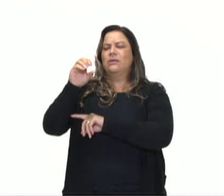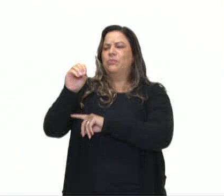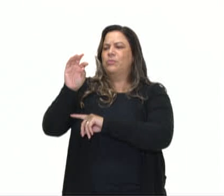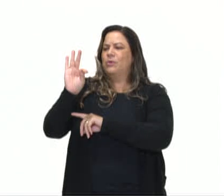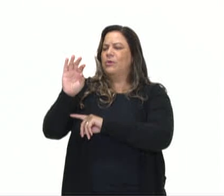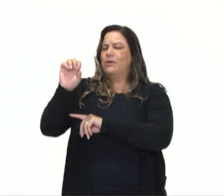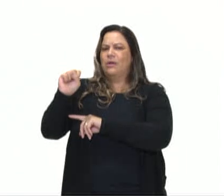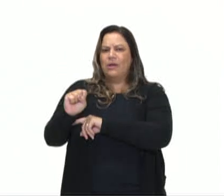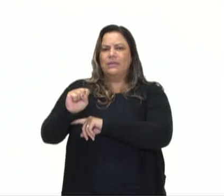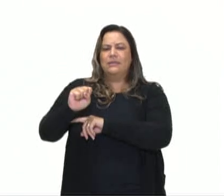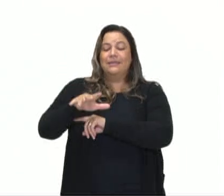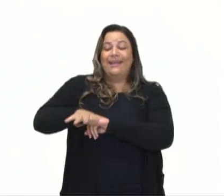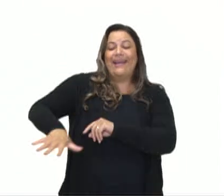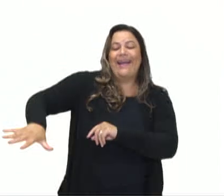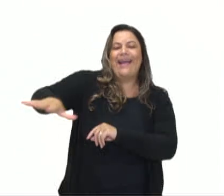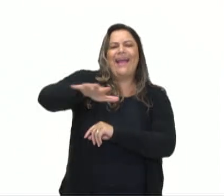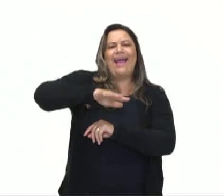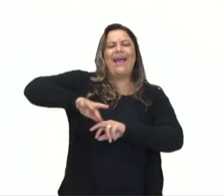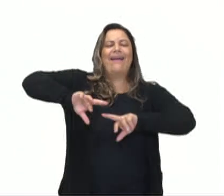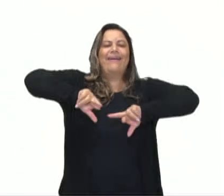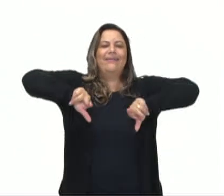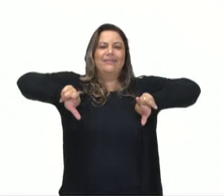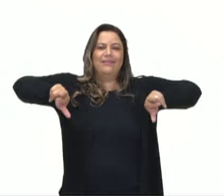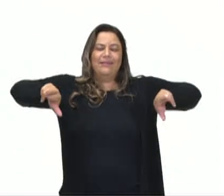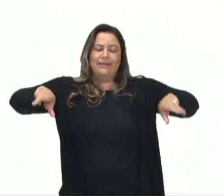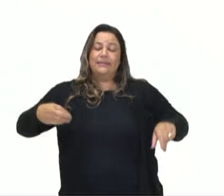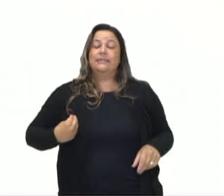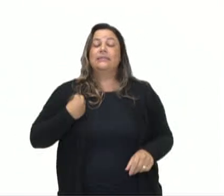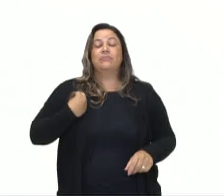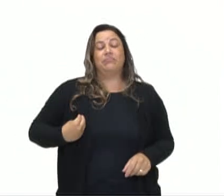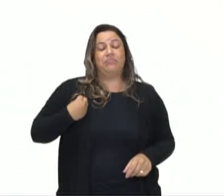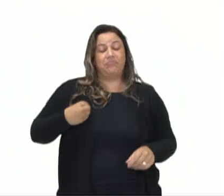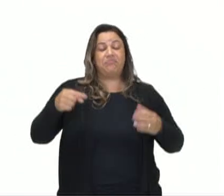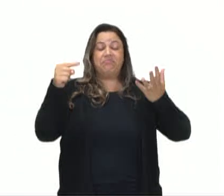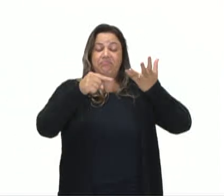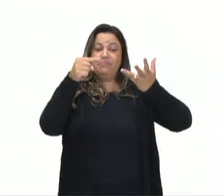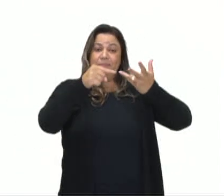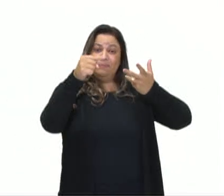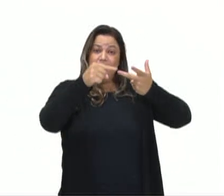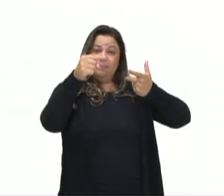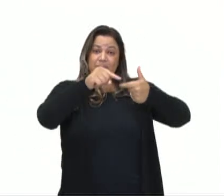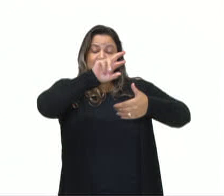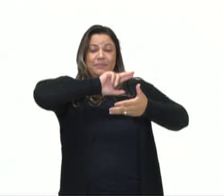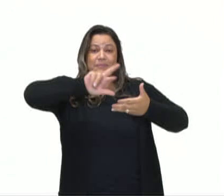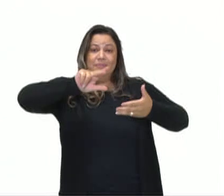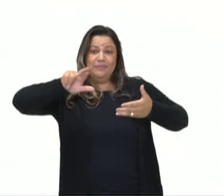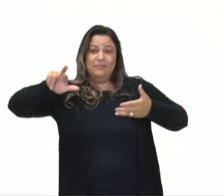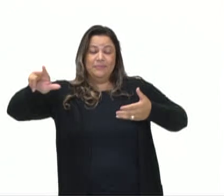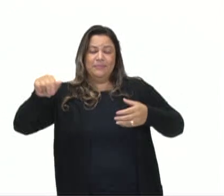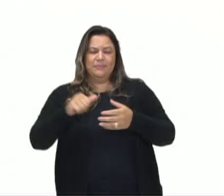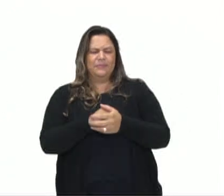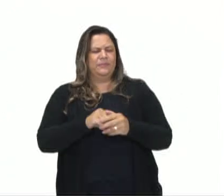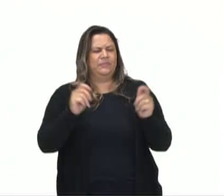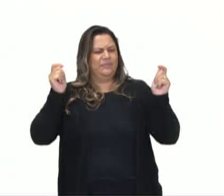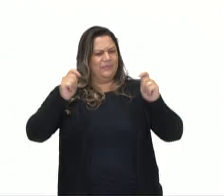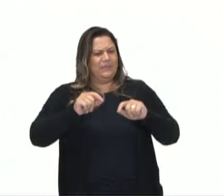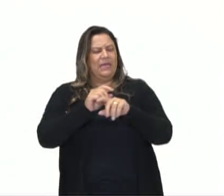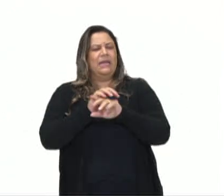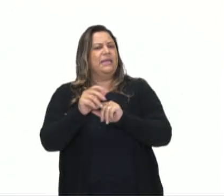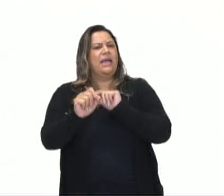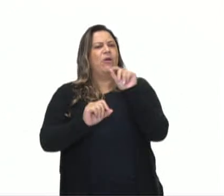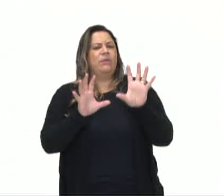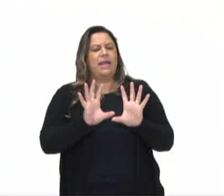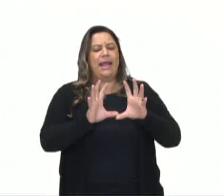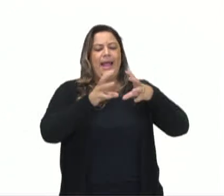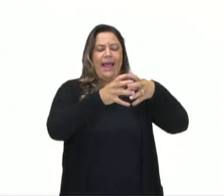grande biodiversidade, ricas principalmente em espécies endêmicas e que apresentam alto grau de ameaça. Estas áreas